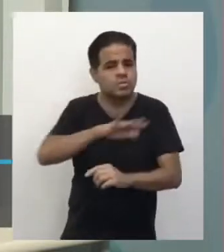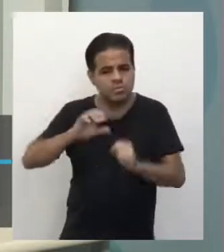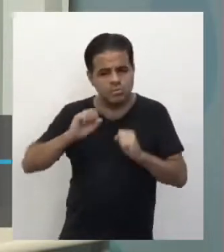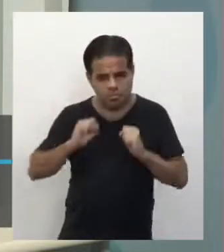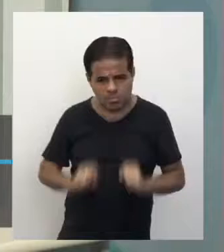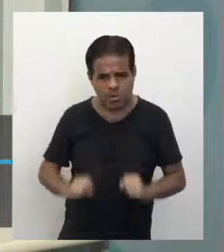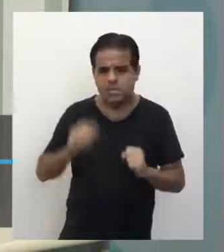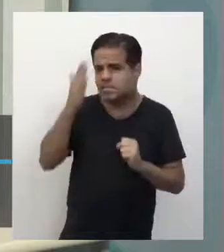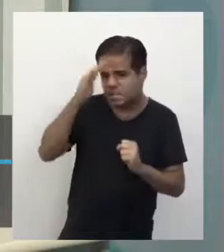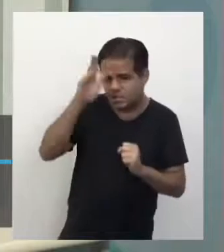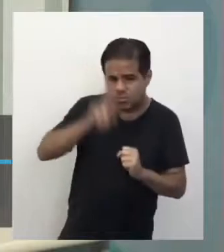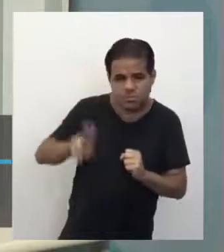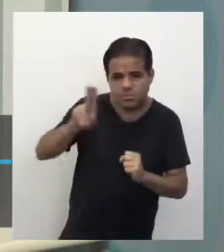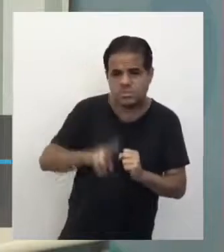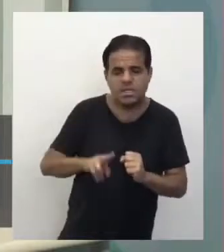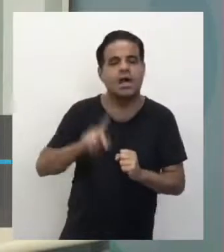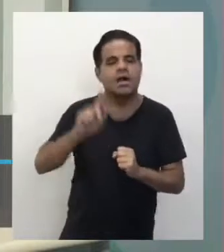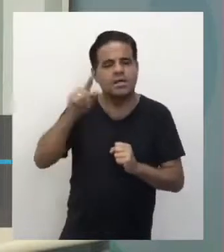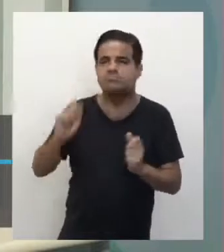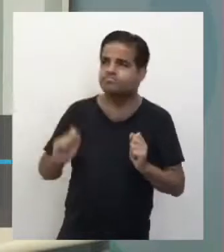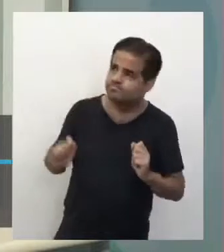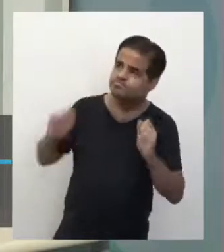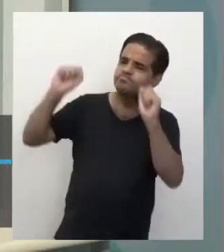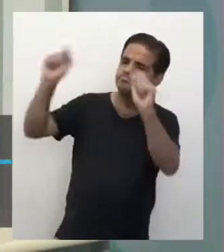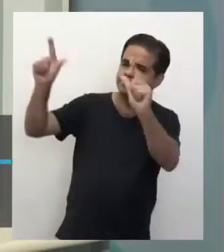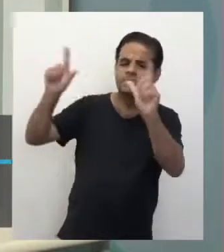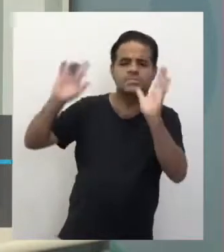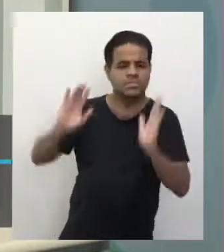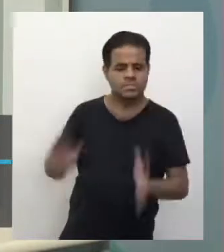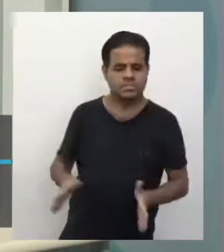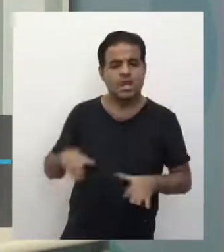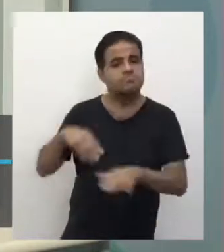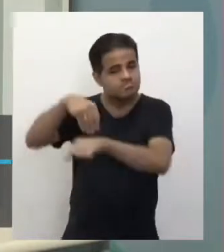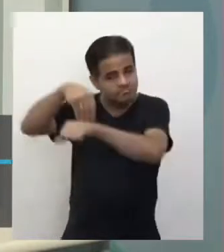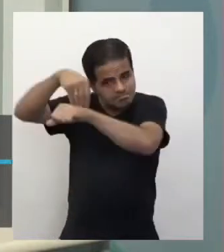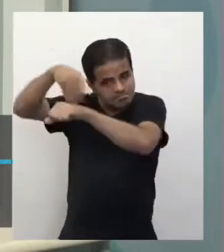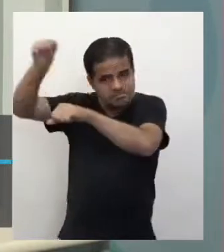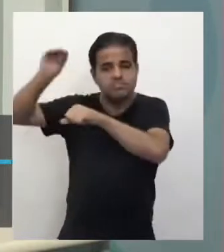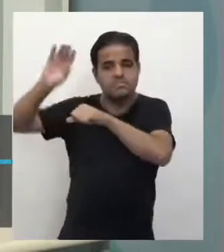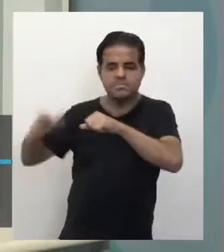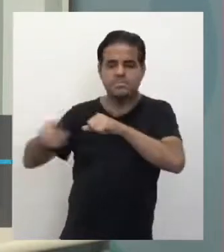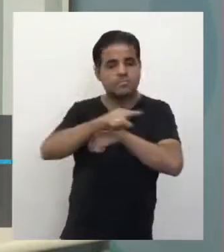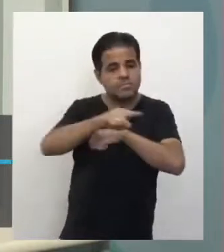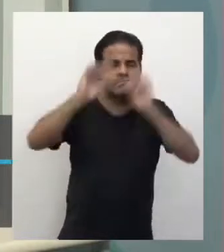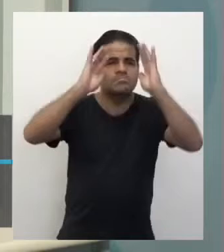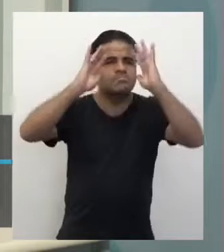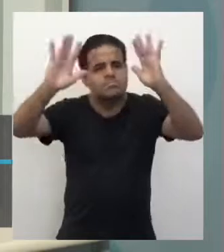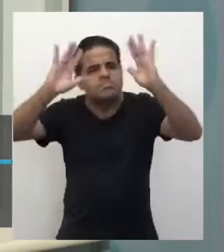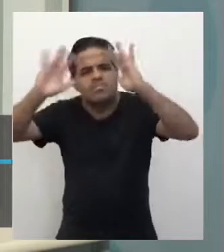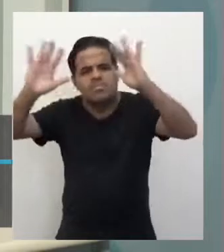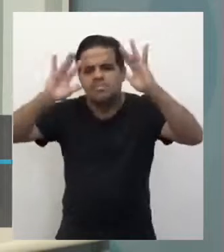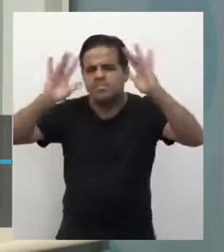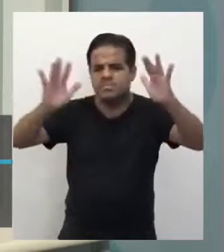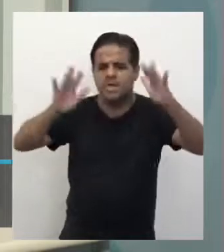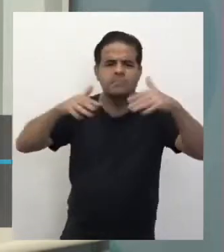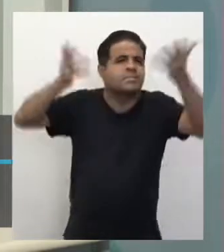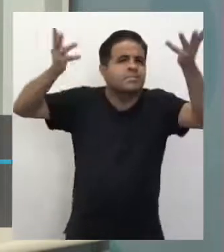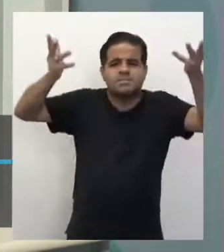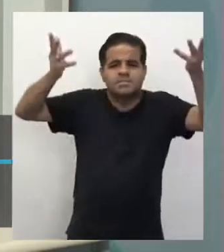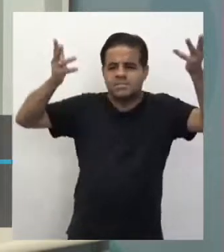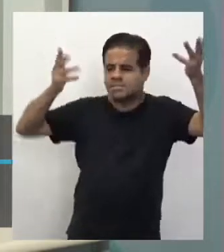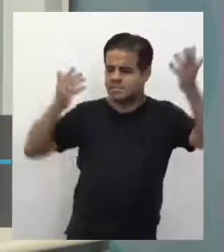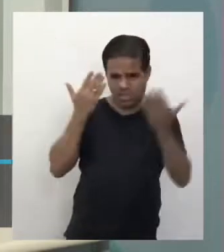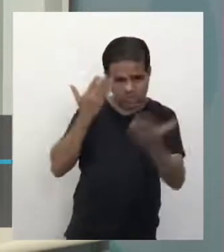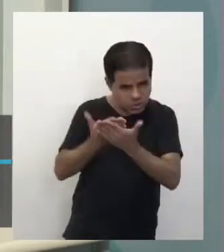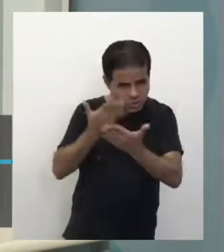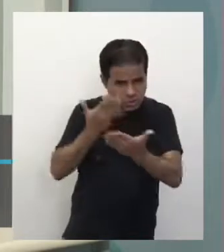entender ou podem utilizar, e eu já deixo até como para vocês pensarem nesse sentido. Será que na